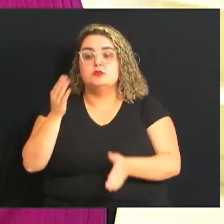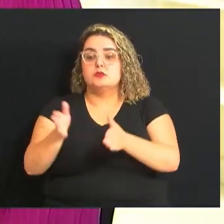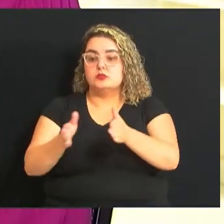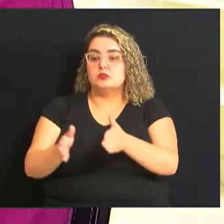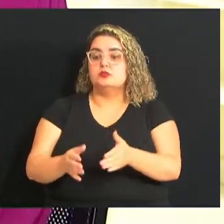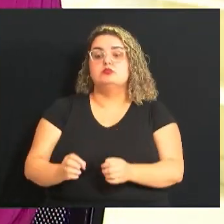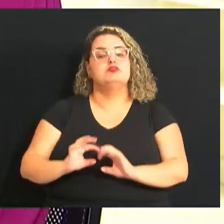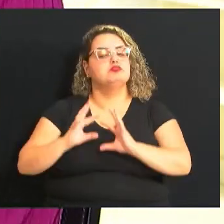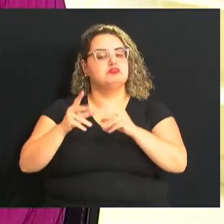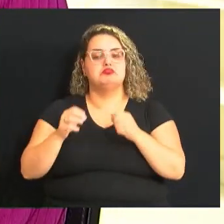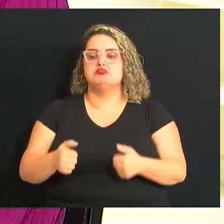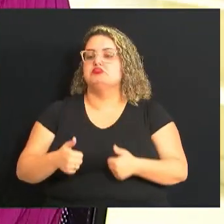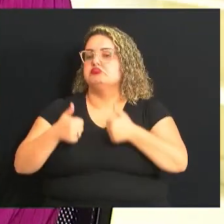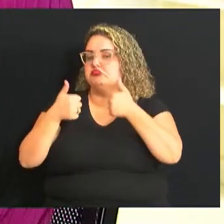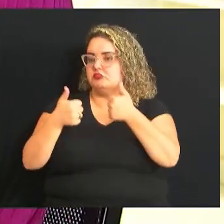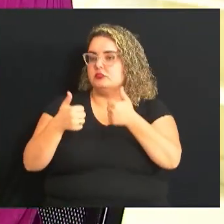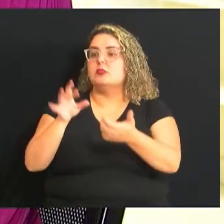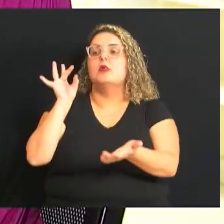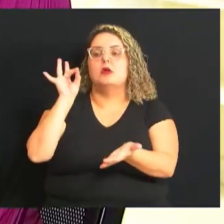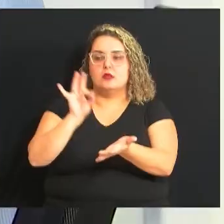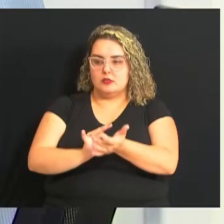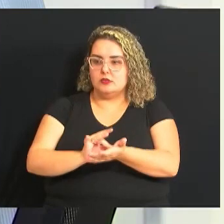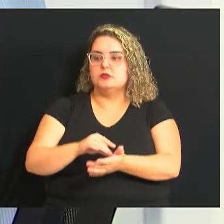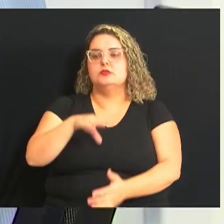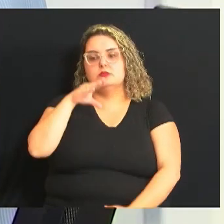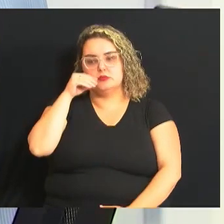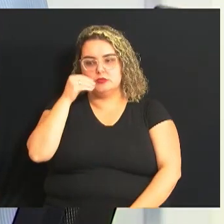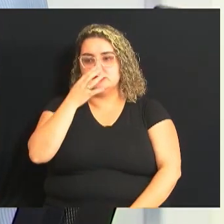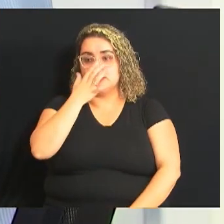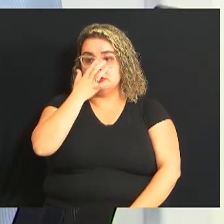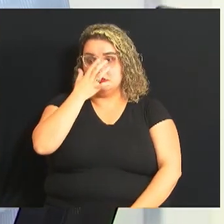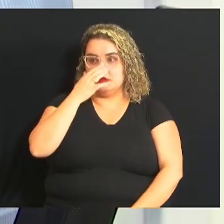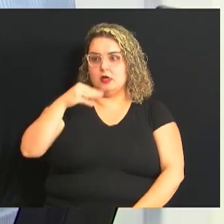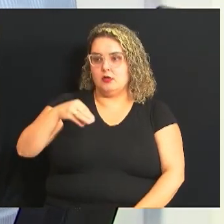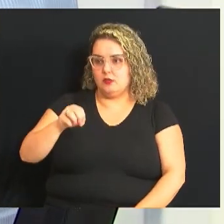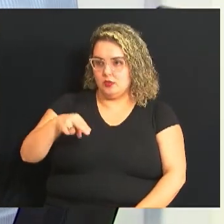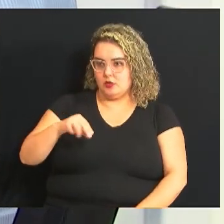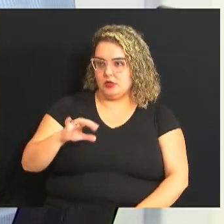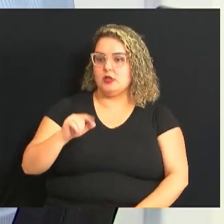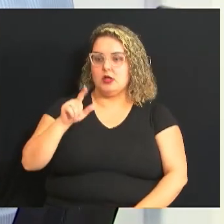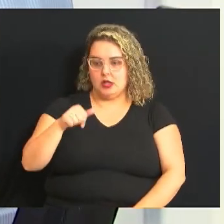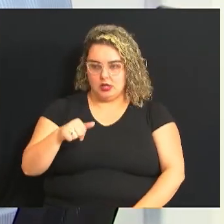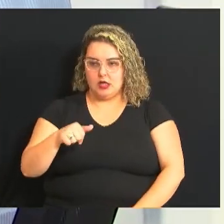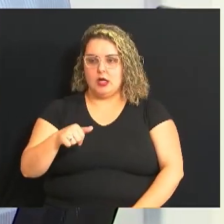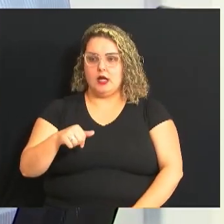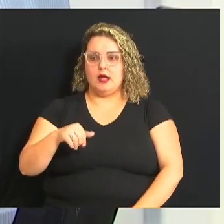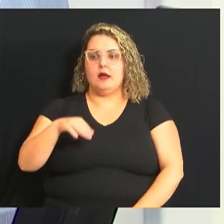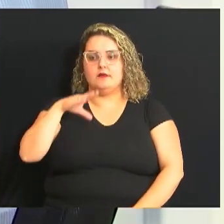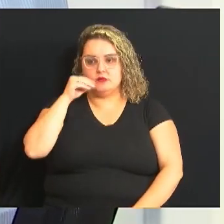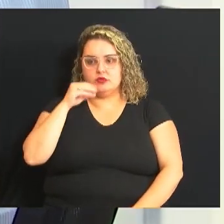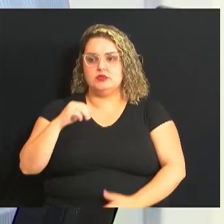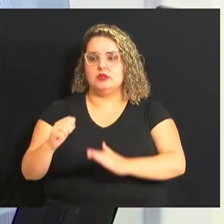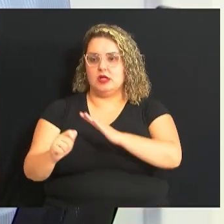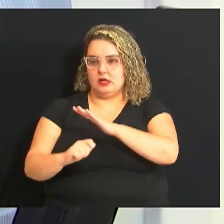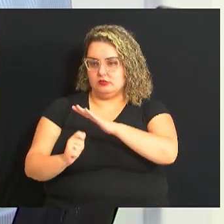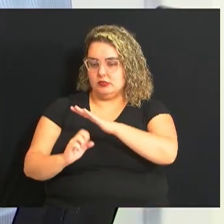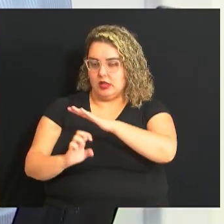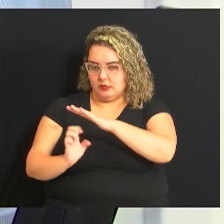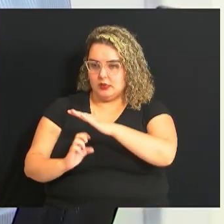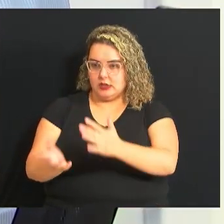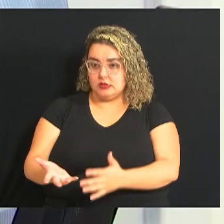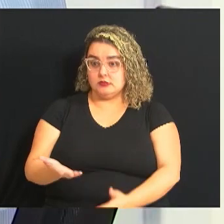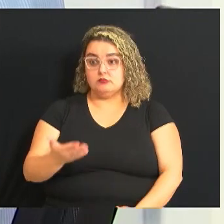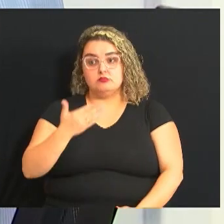então a gente realmente oficializou isso para os colaboradores A Mônica é colaboradora na agência e garante que isso melhorou